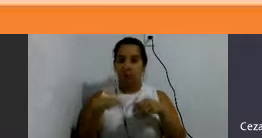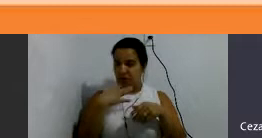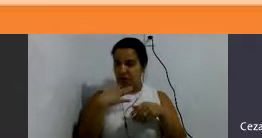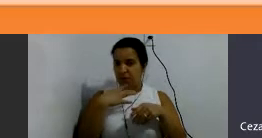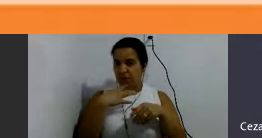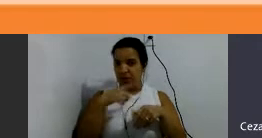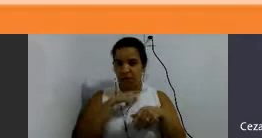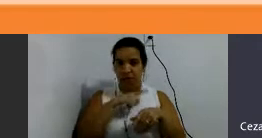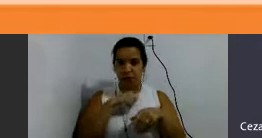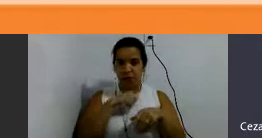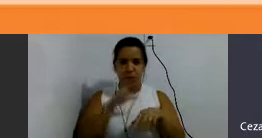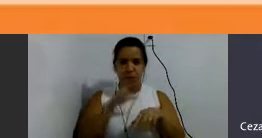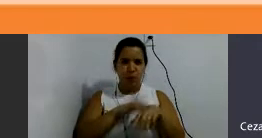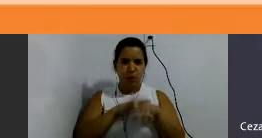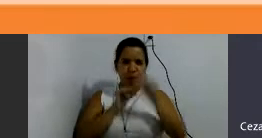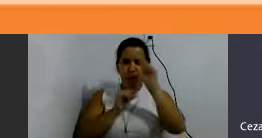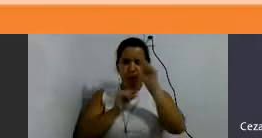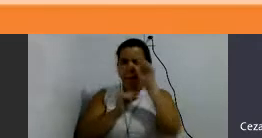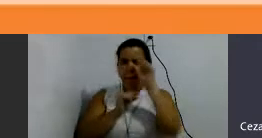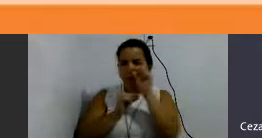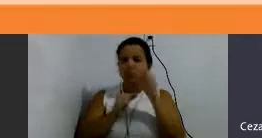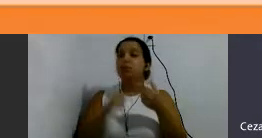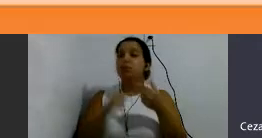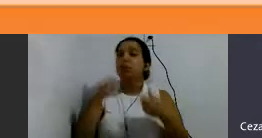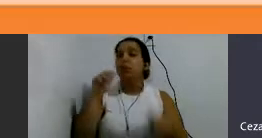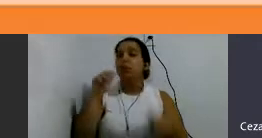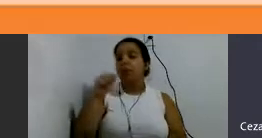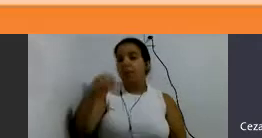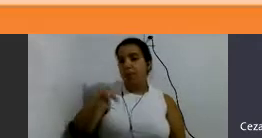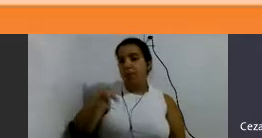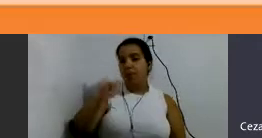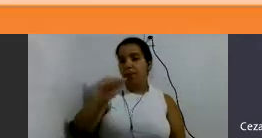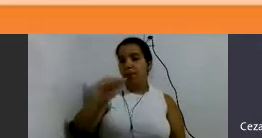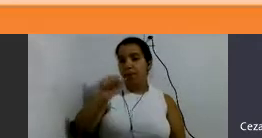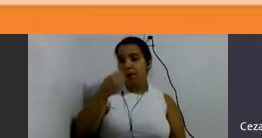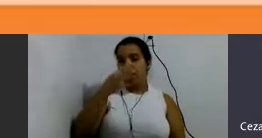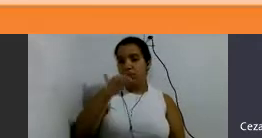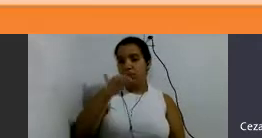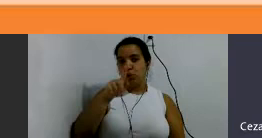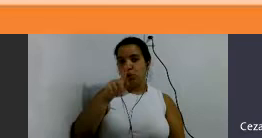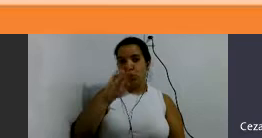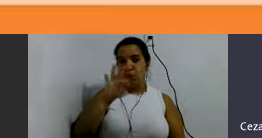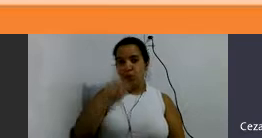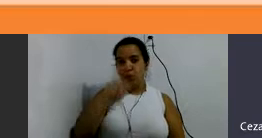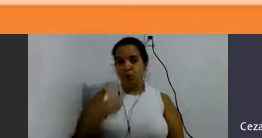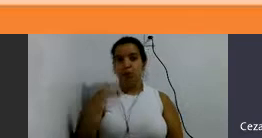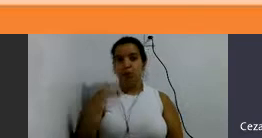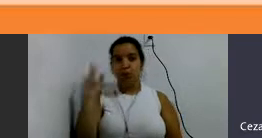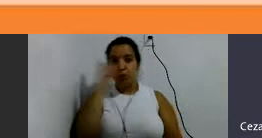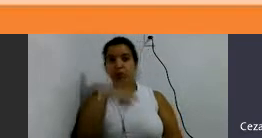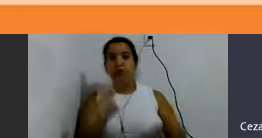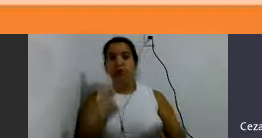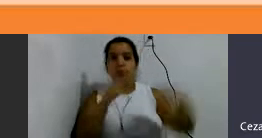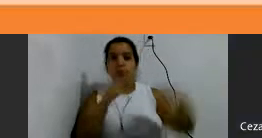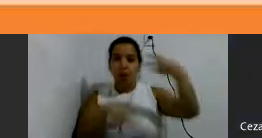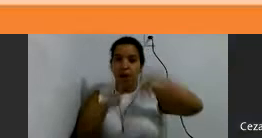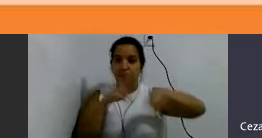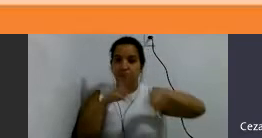parasito muito pequeno, a forma mastigota. Então, a gente tem muita dificuldade para analisar o